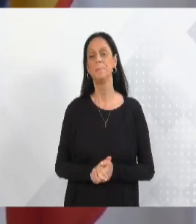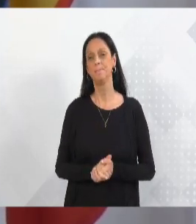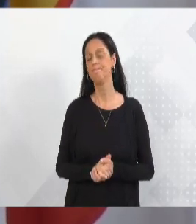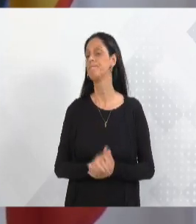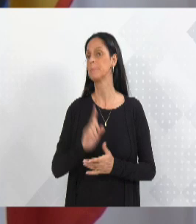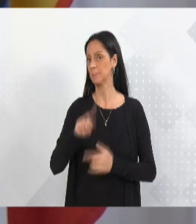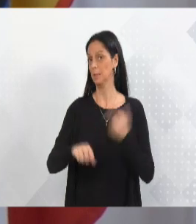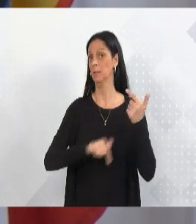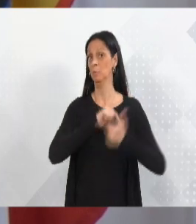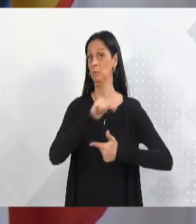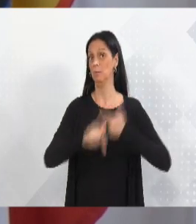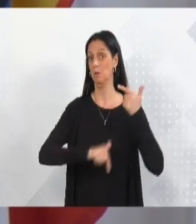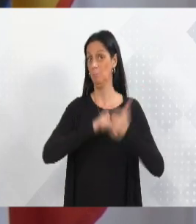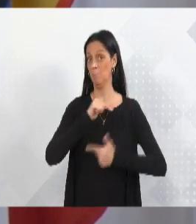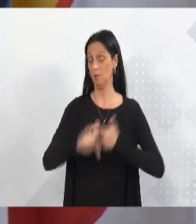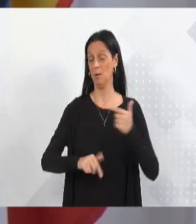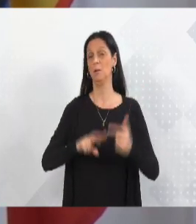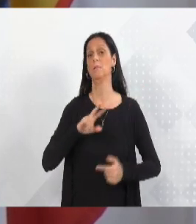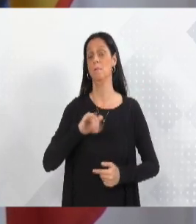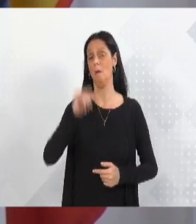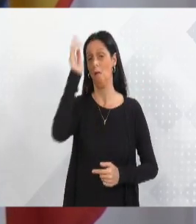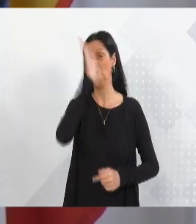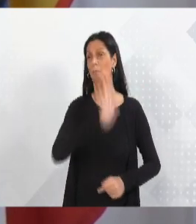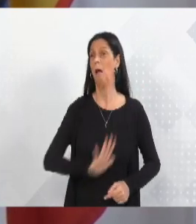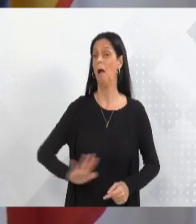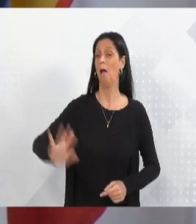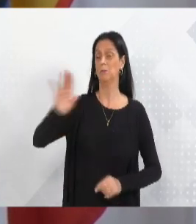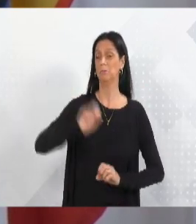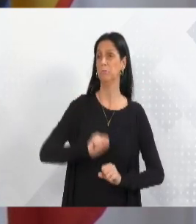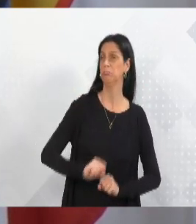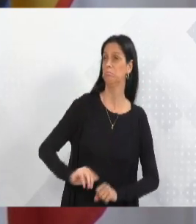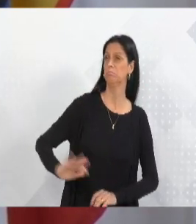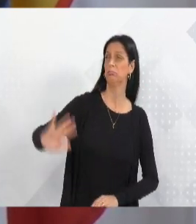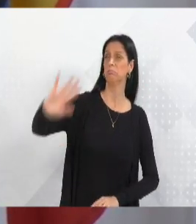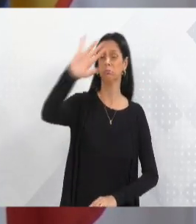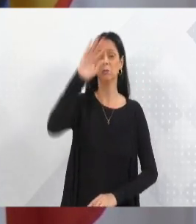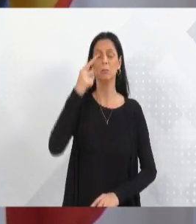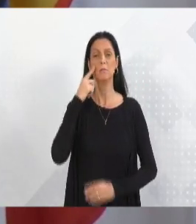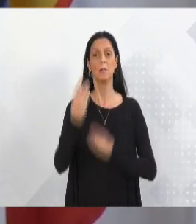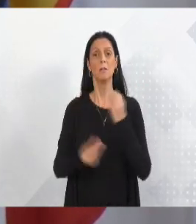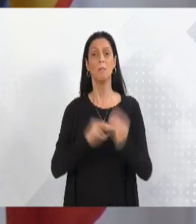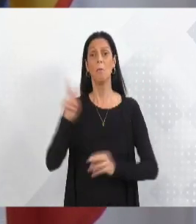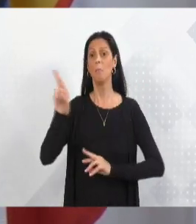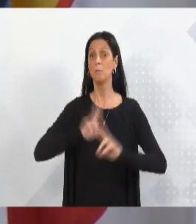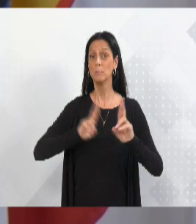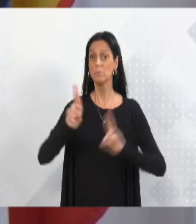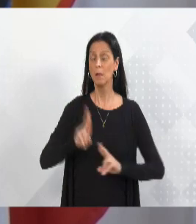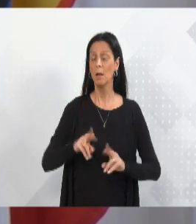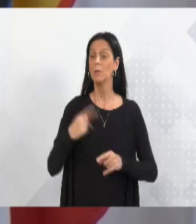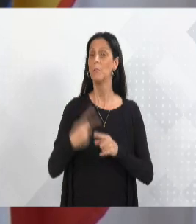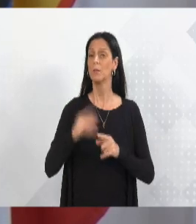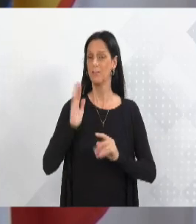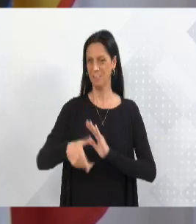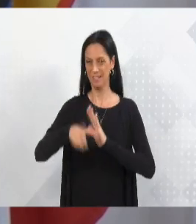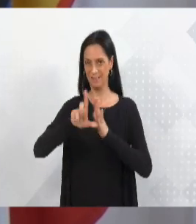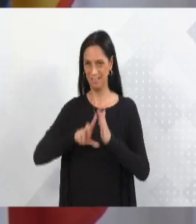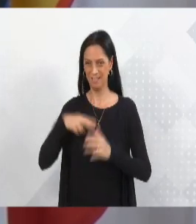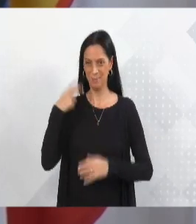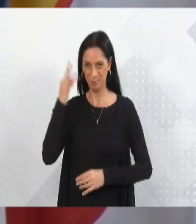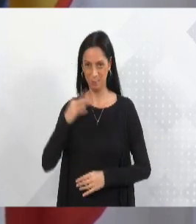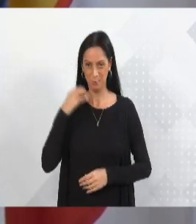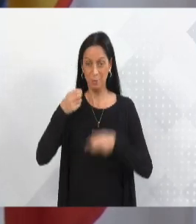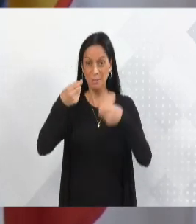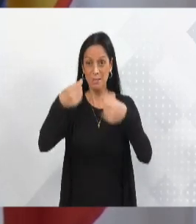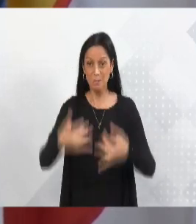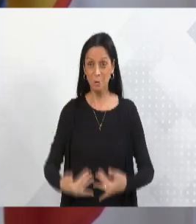um trabalho que vai correr todo o Brasil e nós vamos ficar antenados para ver os resultados, até porque, como o próprio vereador Tuca falou,